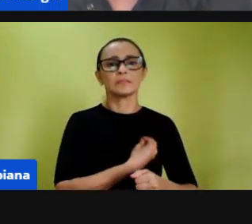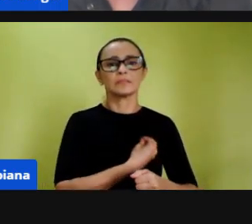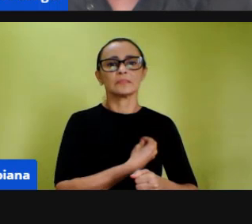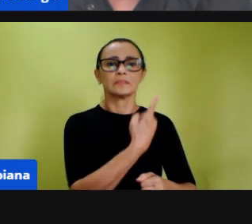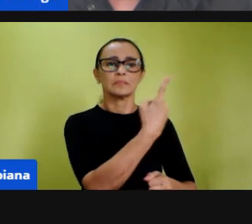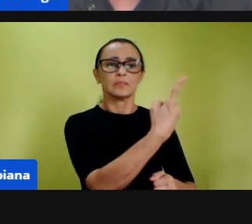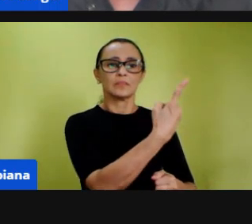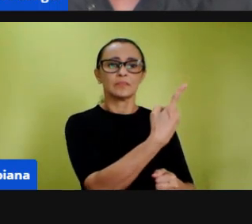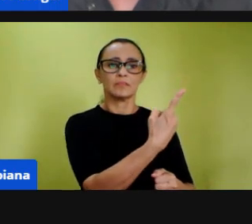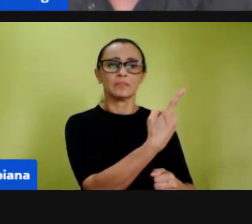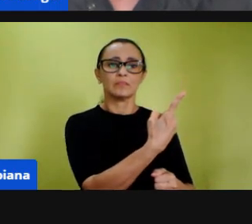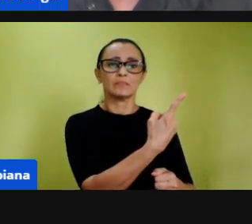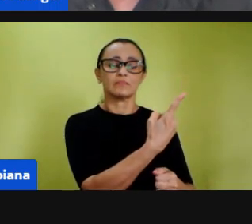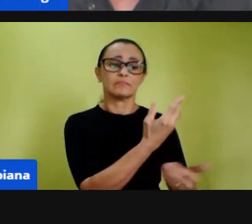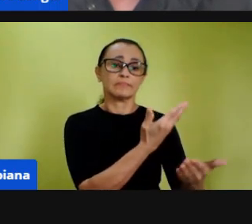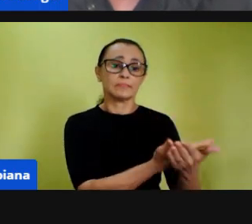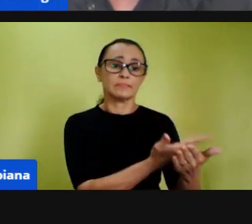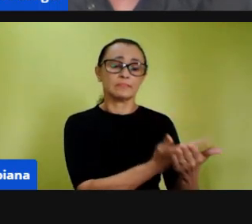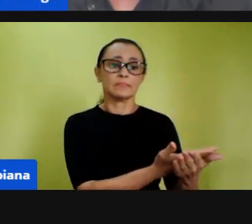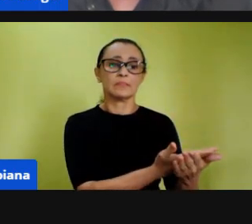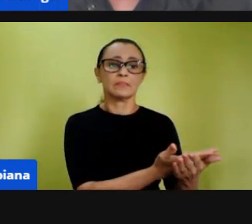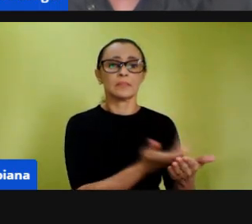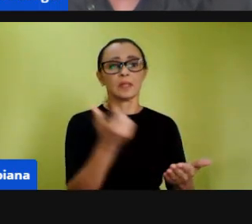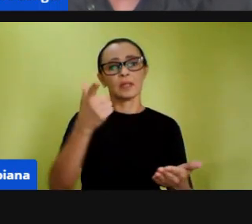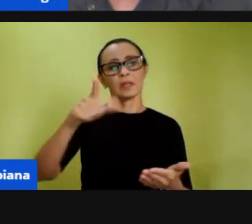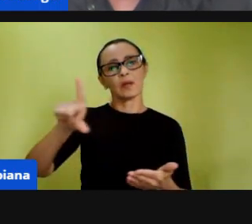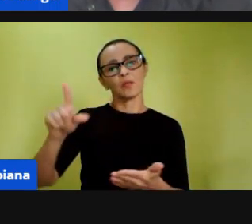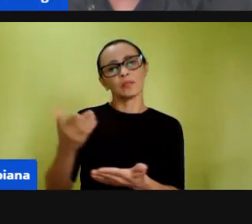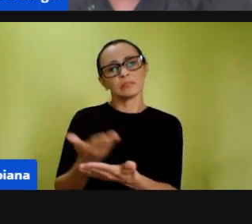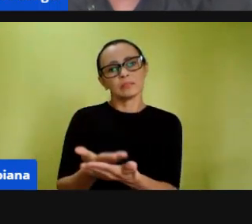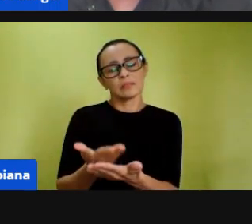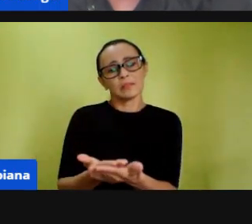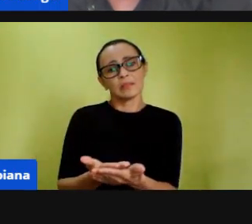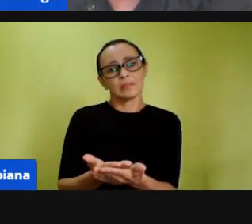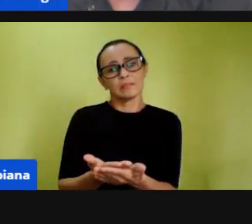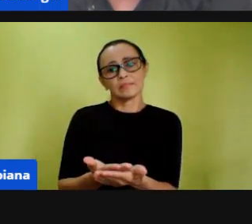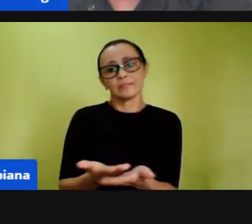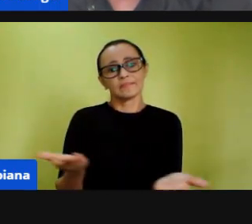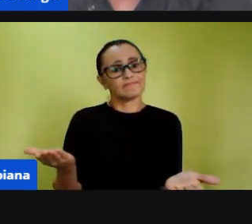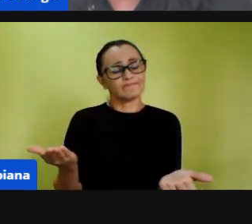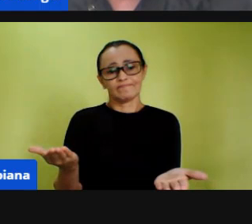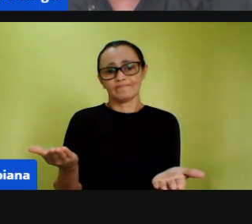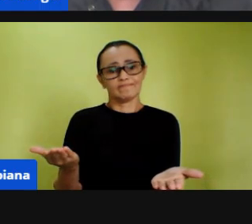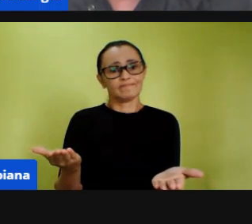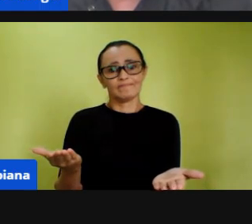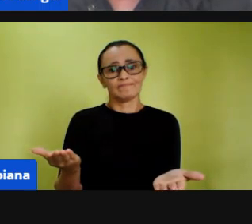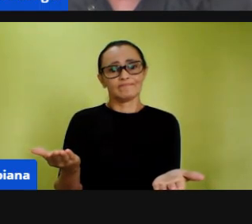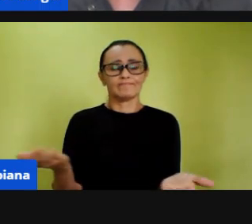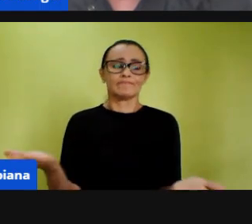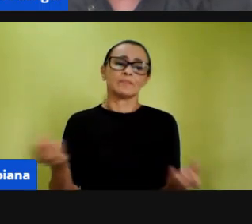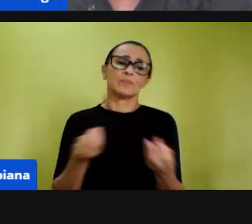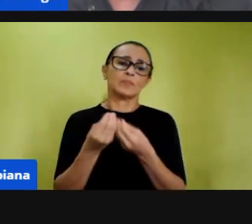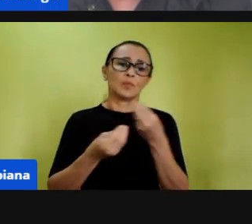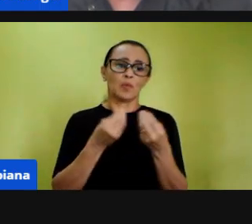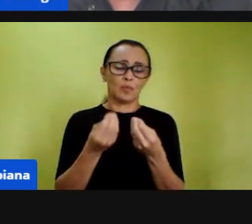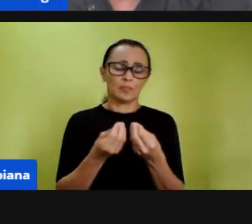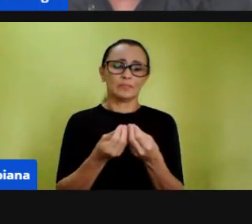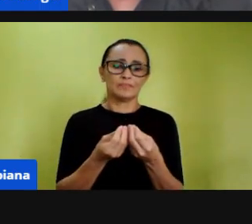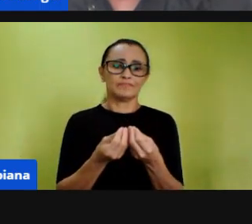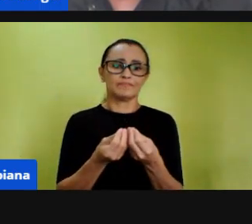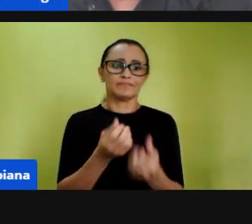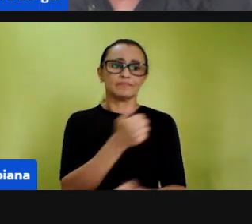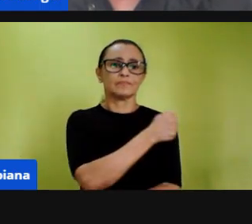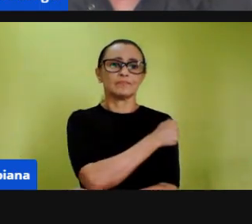naquela outra aula, naquele outro encontro, por motivos diversos, esse aluno não está presente. Daí essa importância,